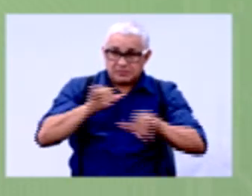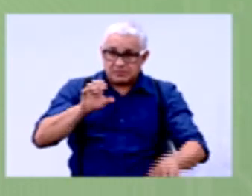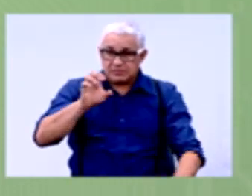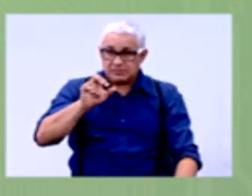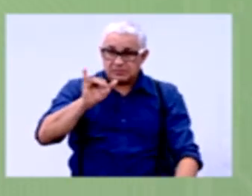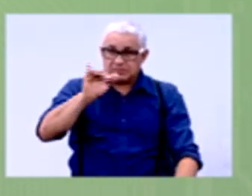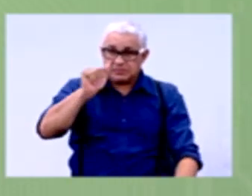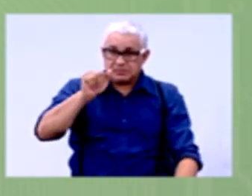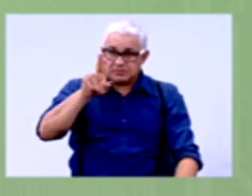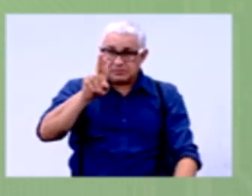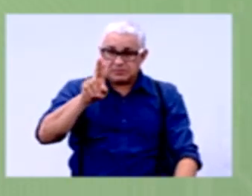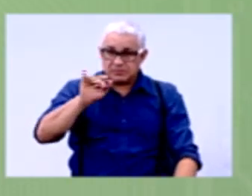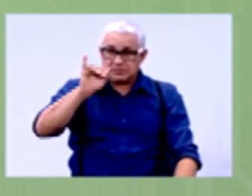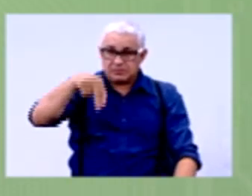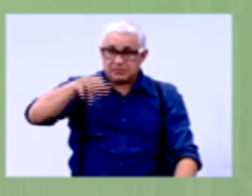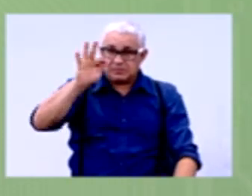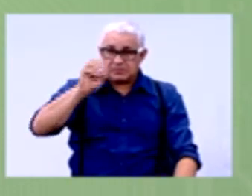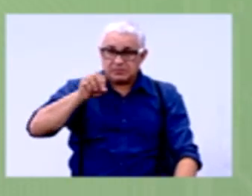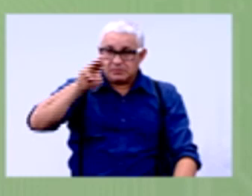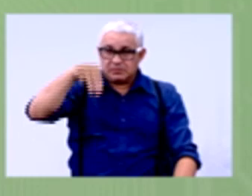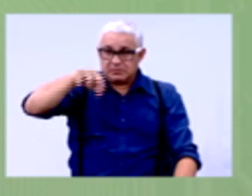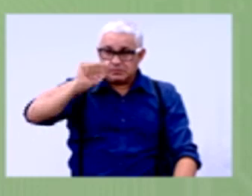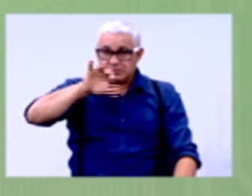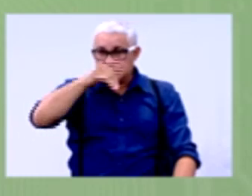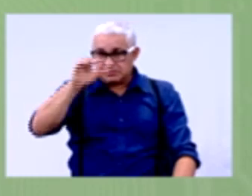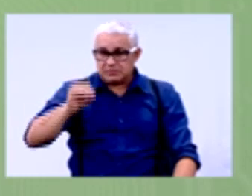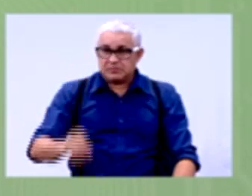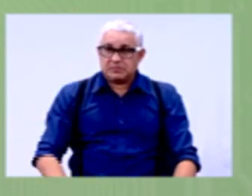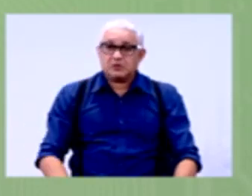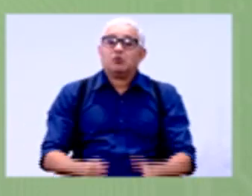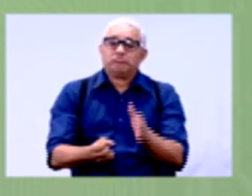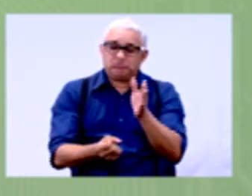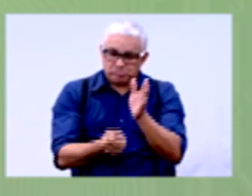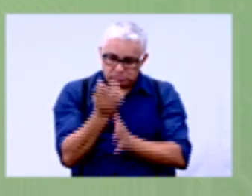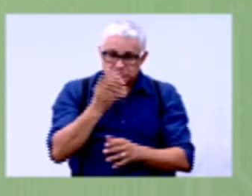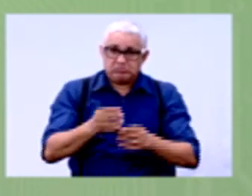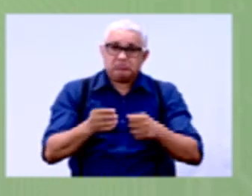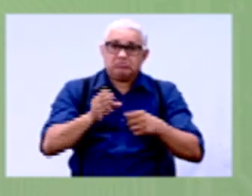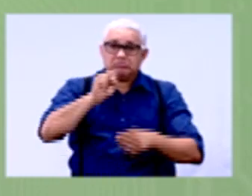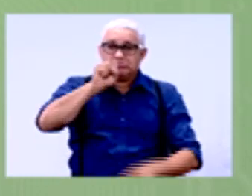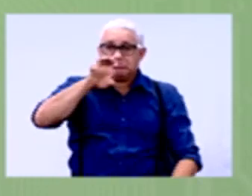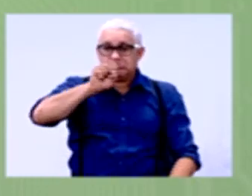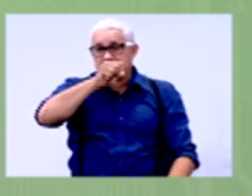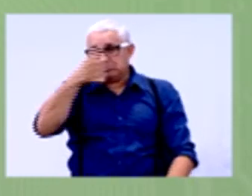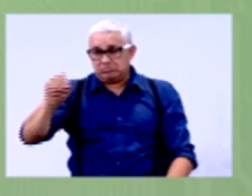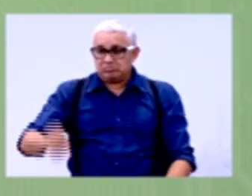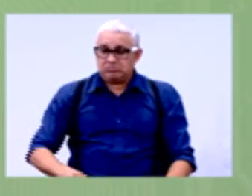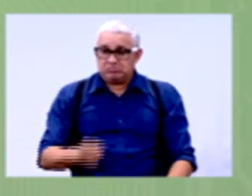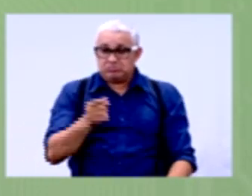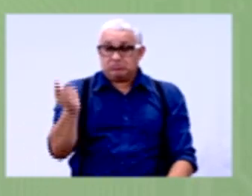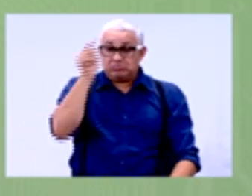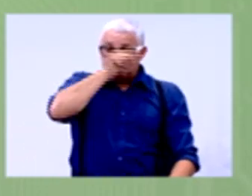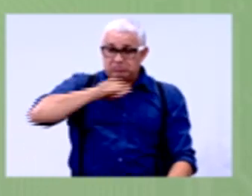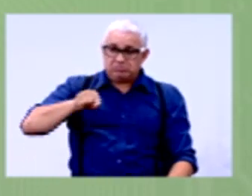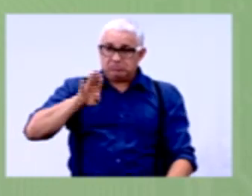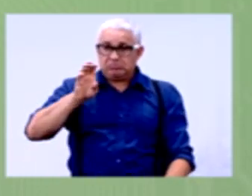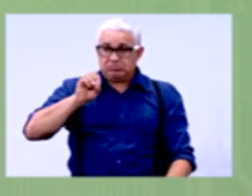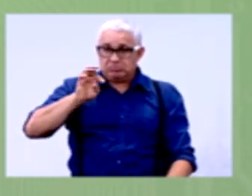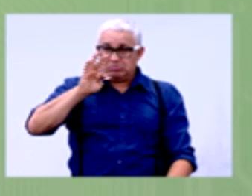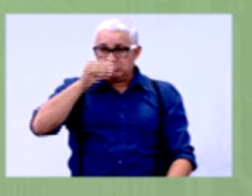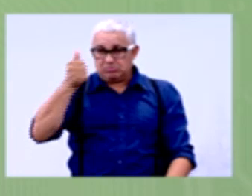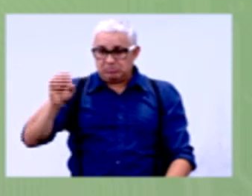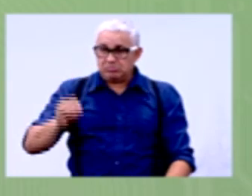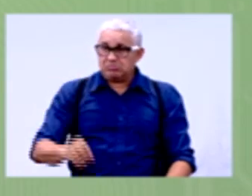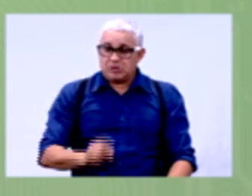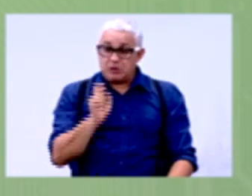seja, criou a nossa informação, certo? Criou a nossa sessão. No botão de baixo, né, nós temos no momento